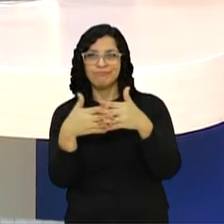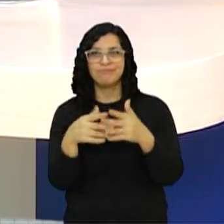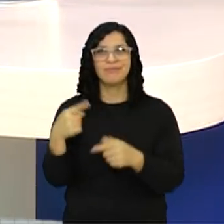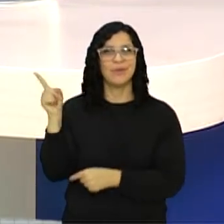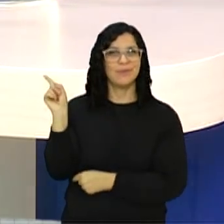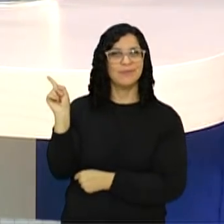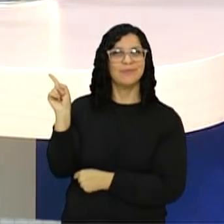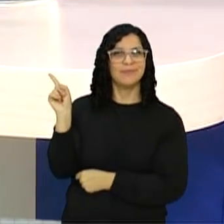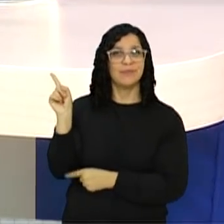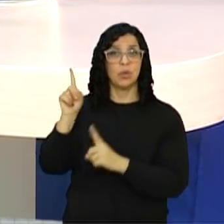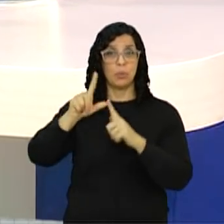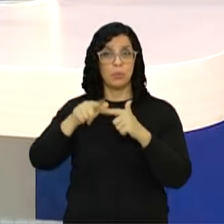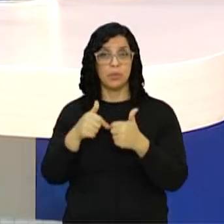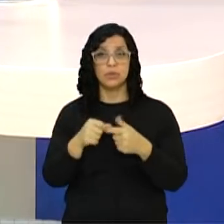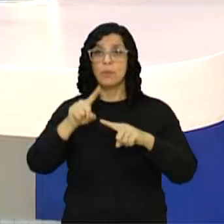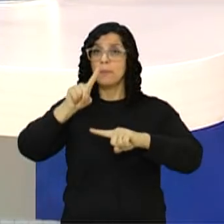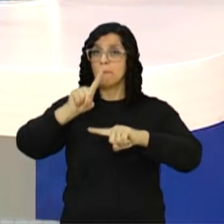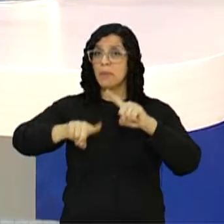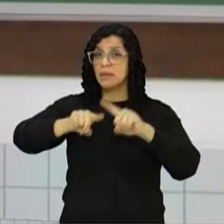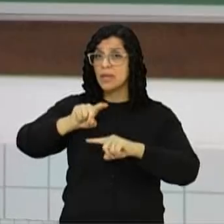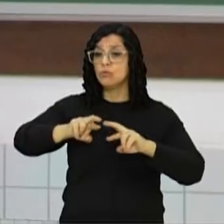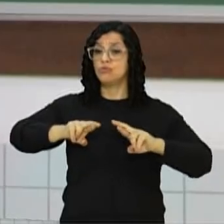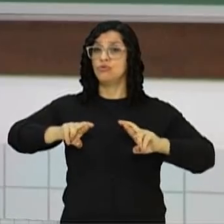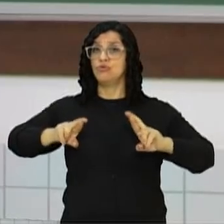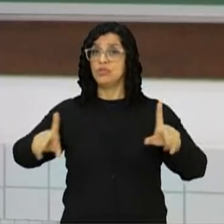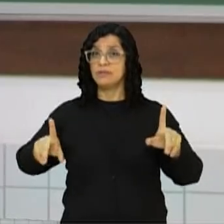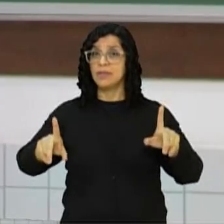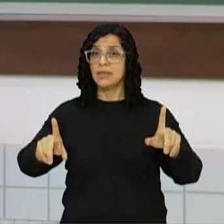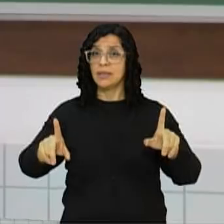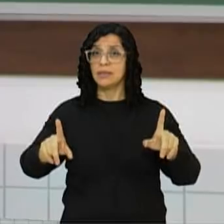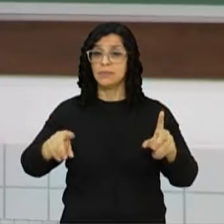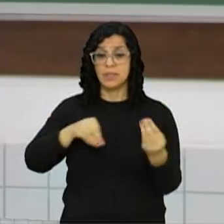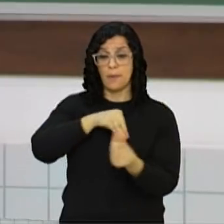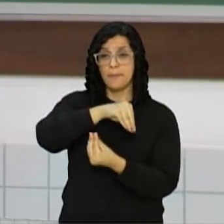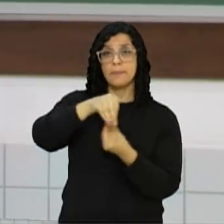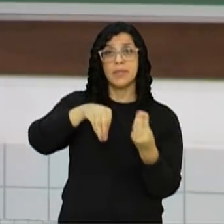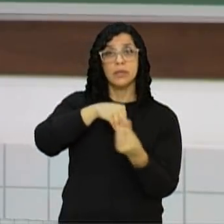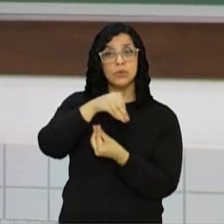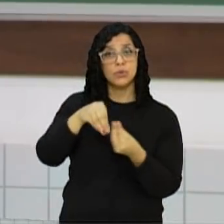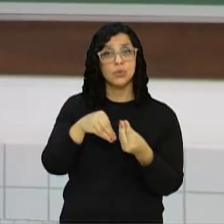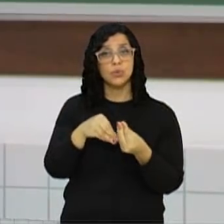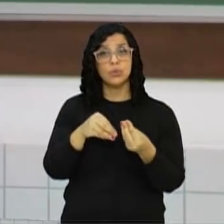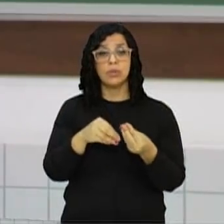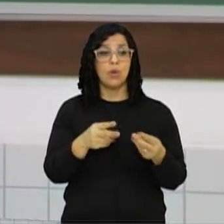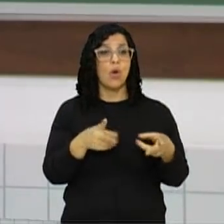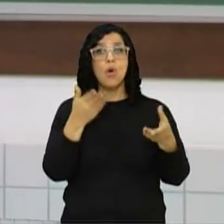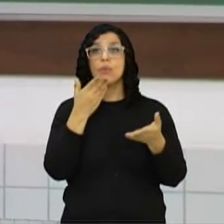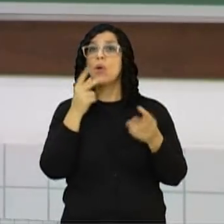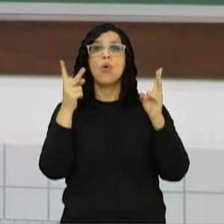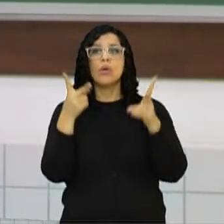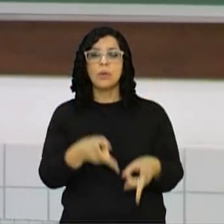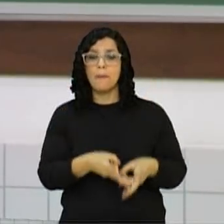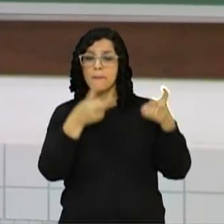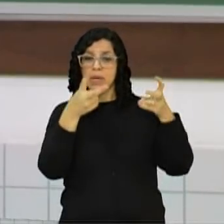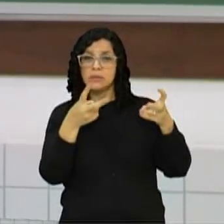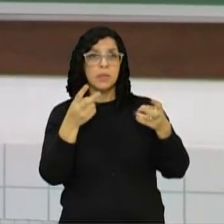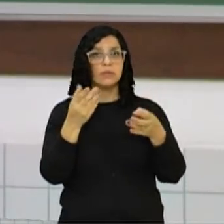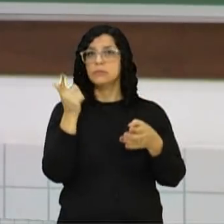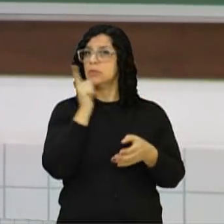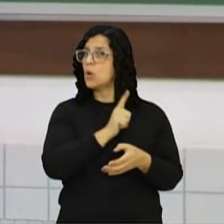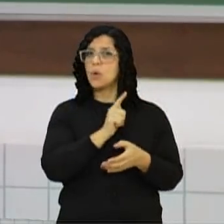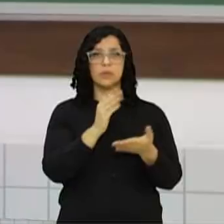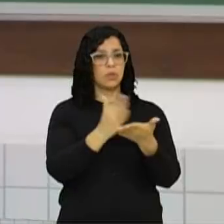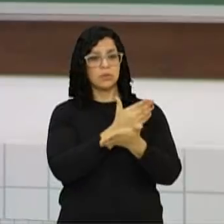misturo substâncias diferentes, distintas, e no final dessa mistura